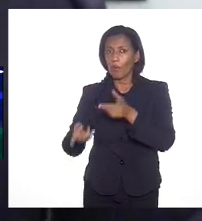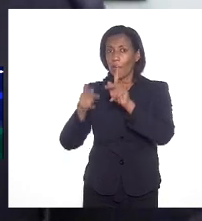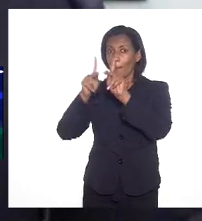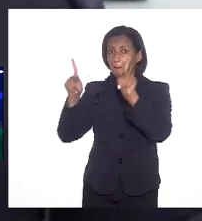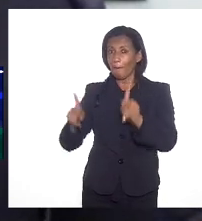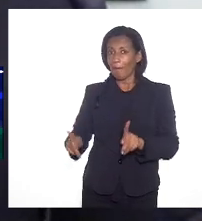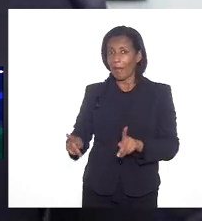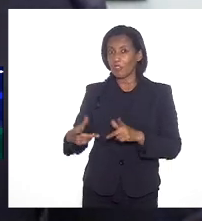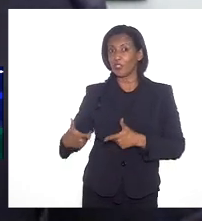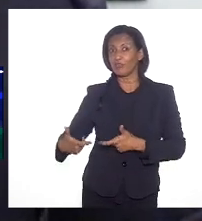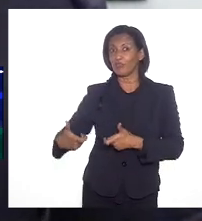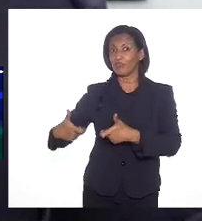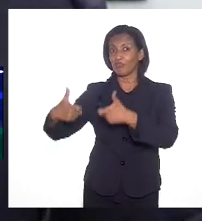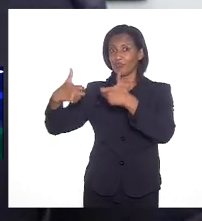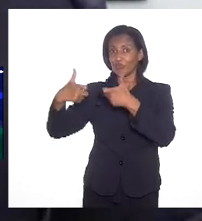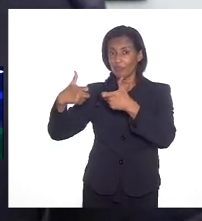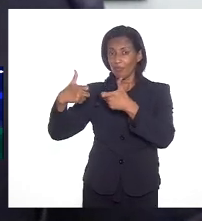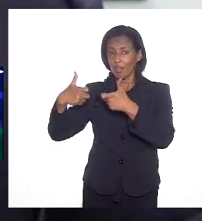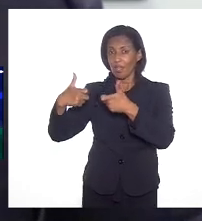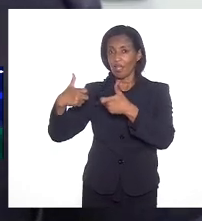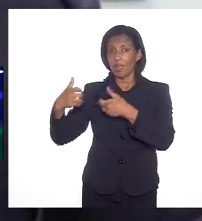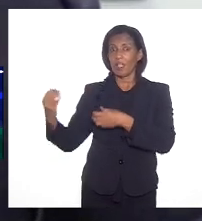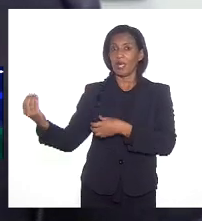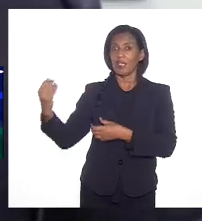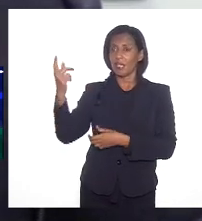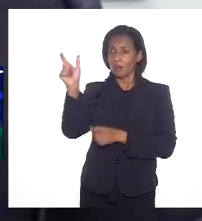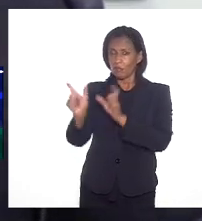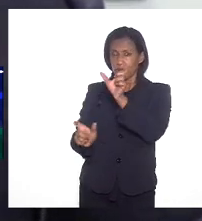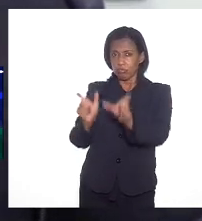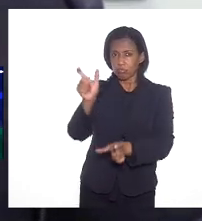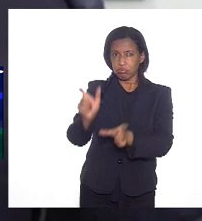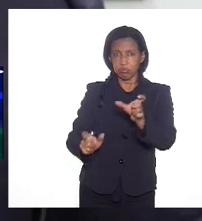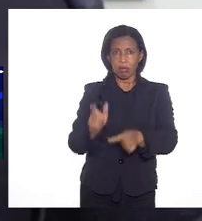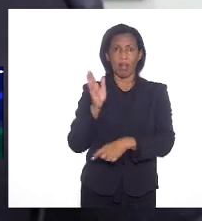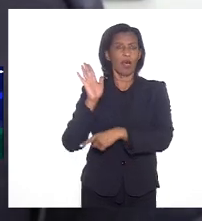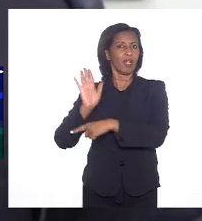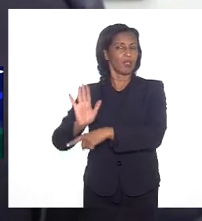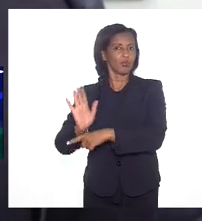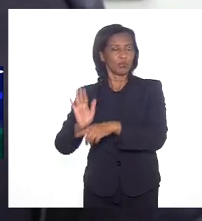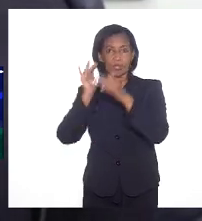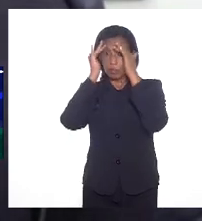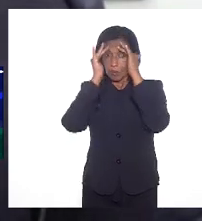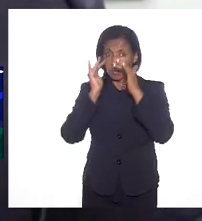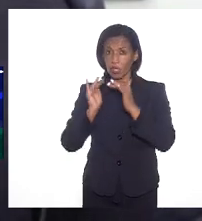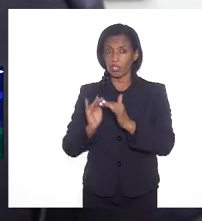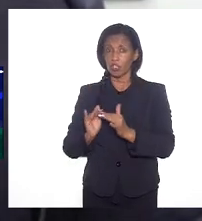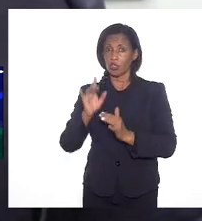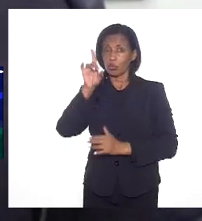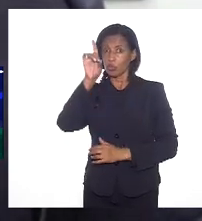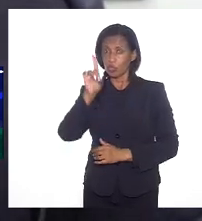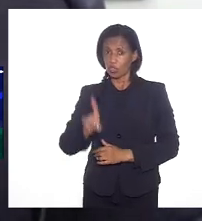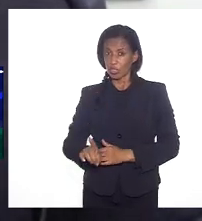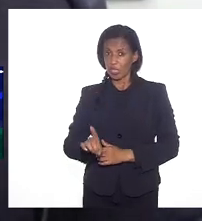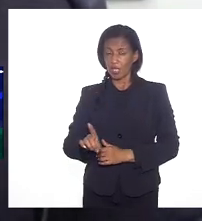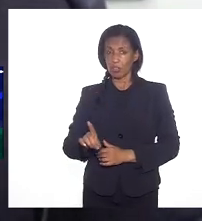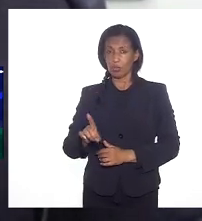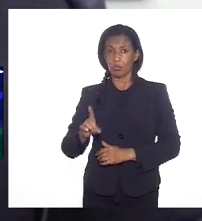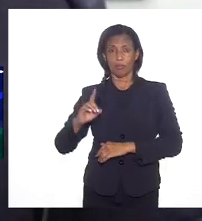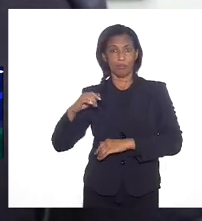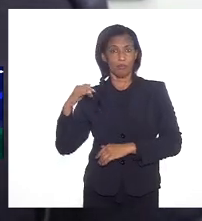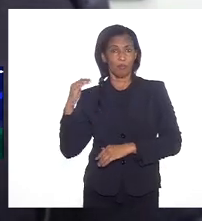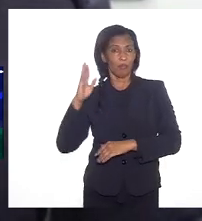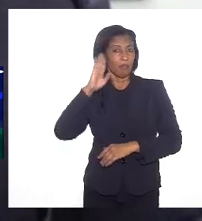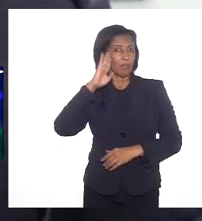conflitos em que seus integrantes presenciais atendendo para o respeito dos direitos fundamentais das pessoas.